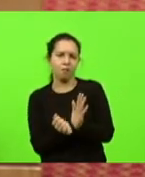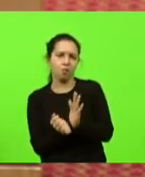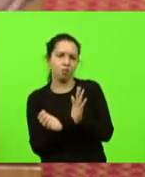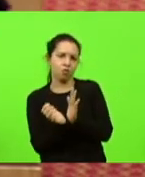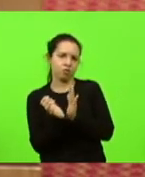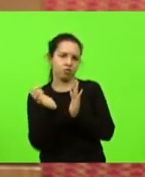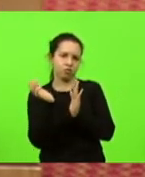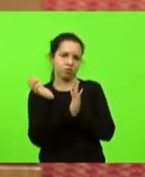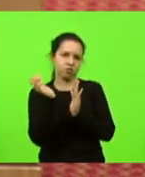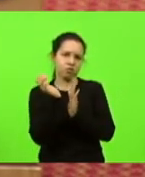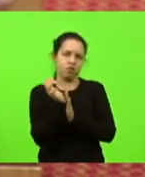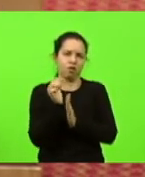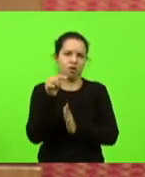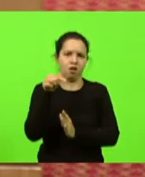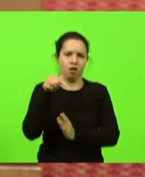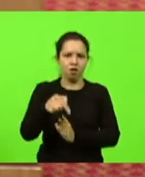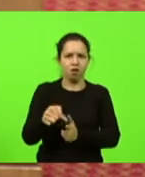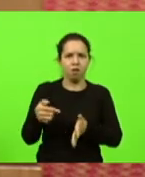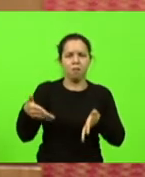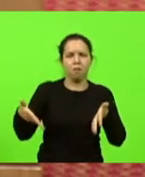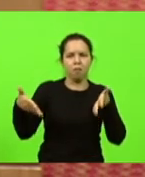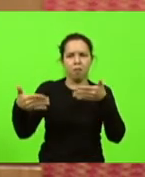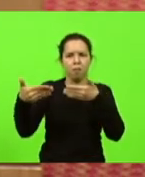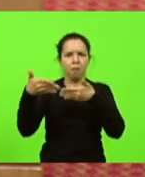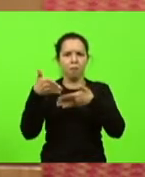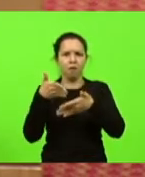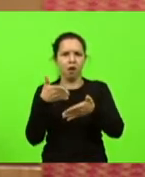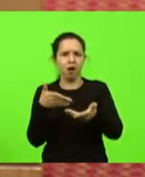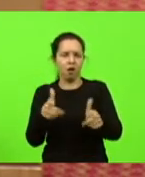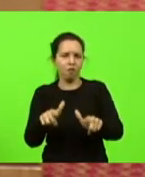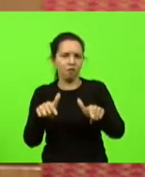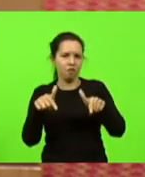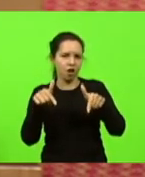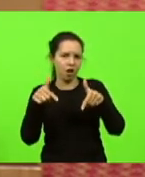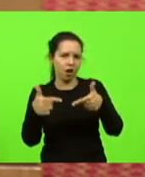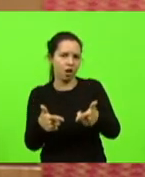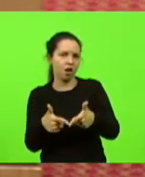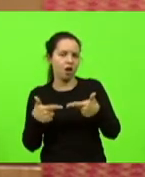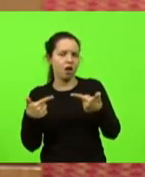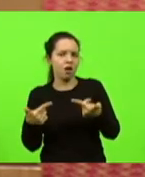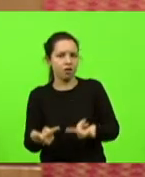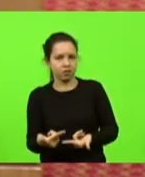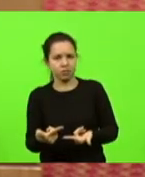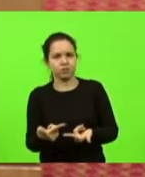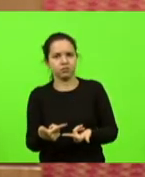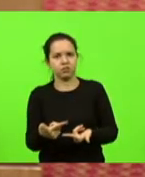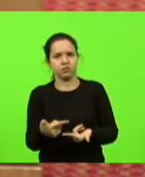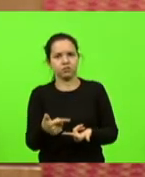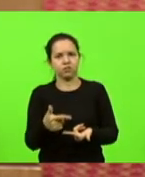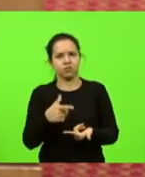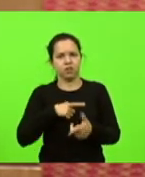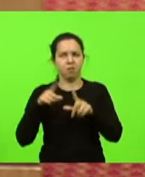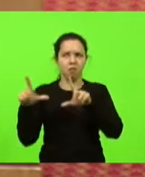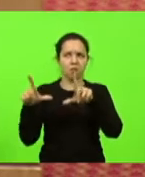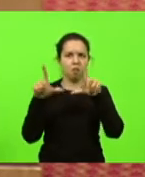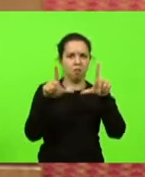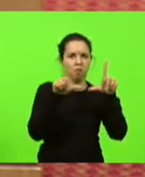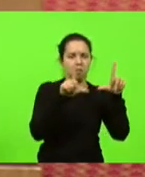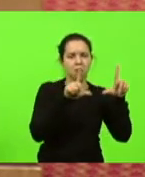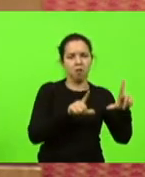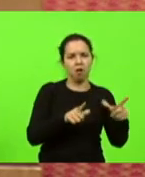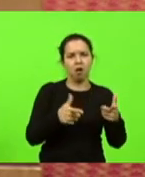cheio de parede com alvará, que o comerciante, para se estabelecer, tem uma parede de alvará. Daí, quando